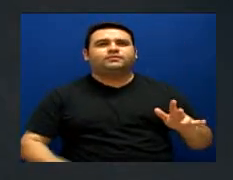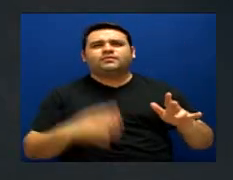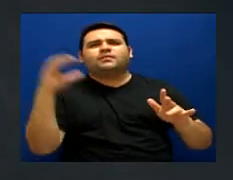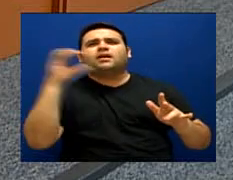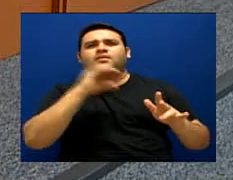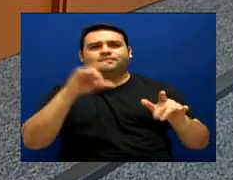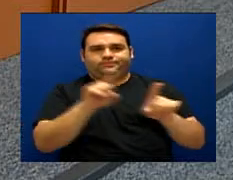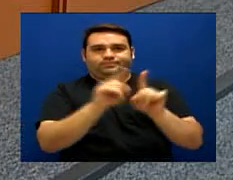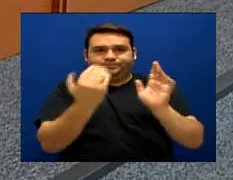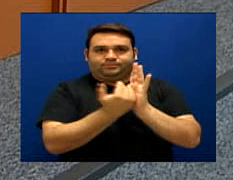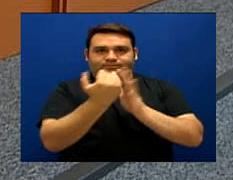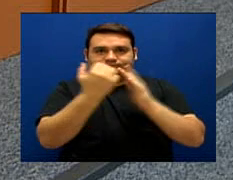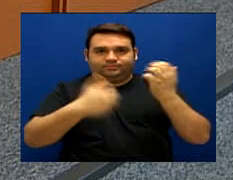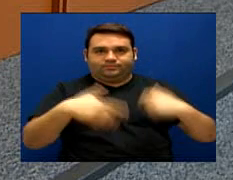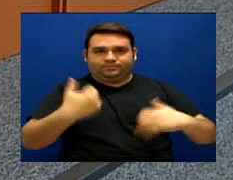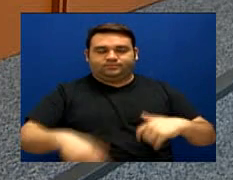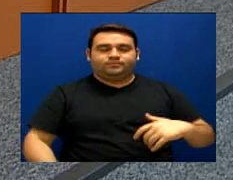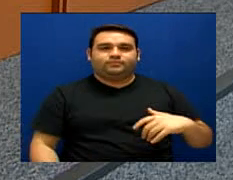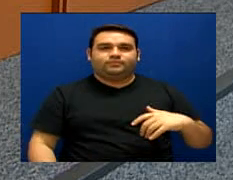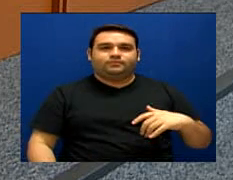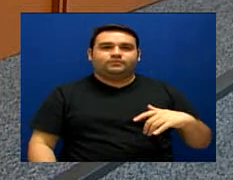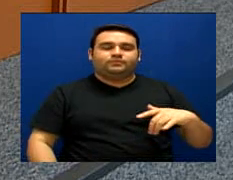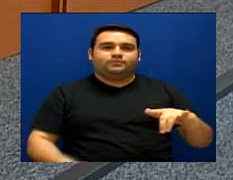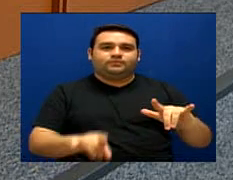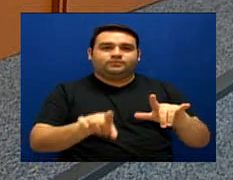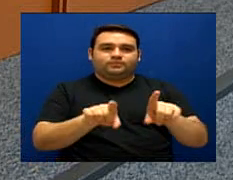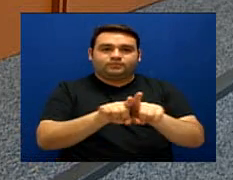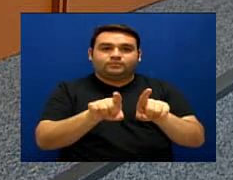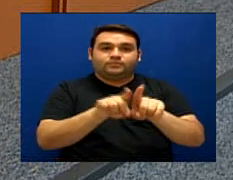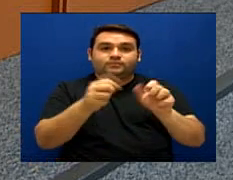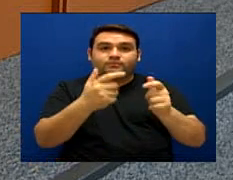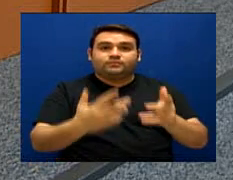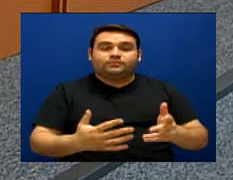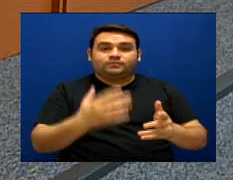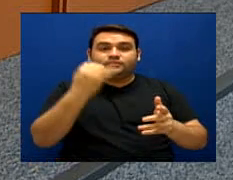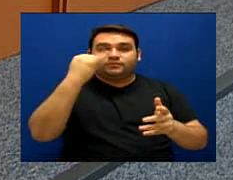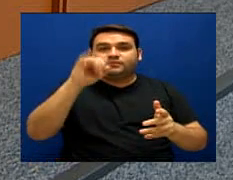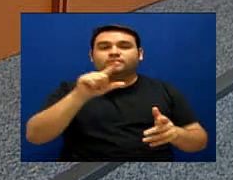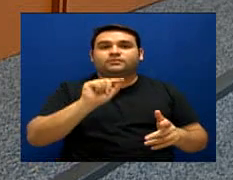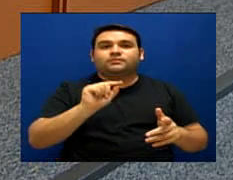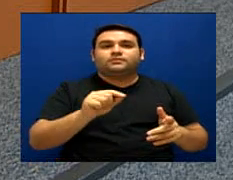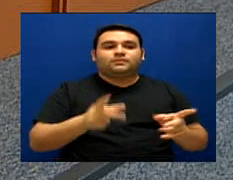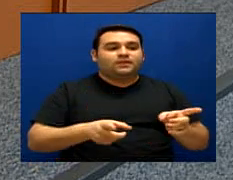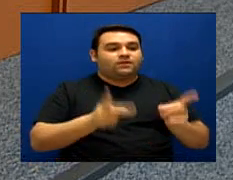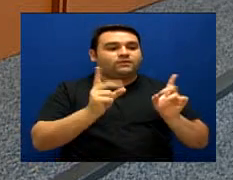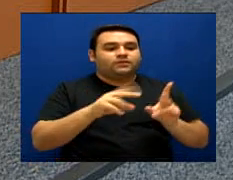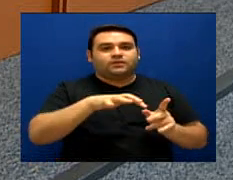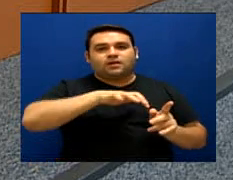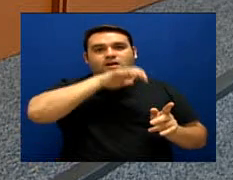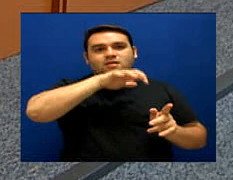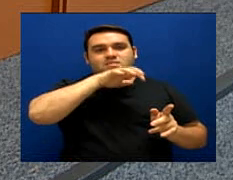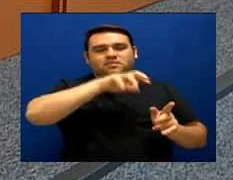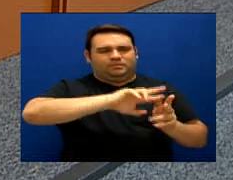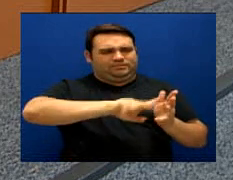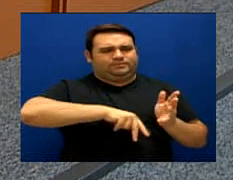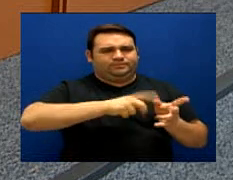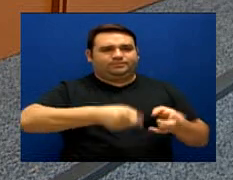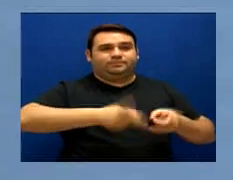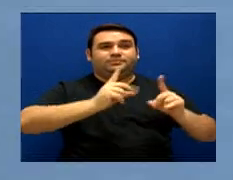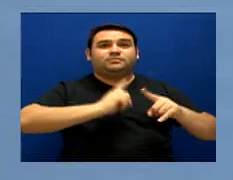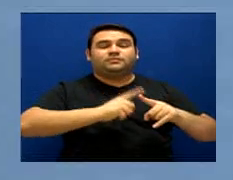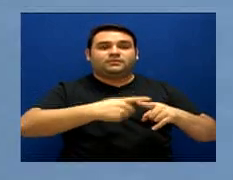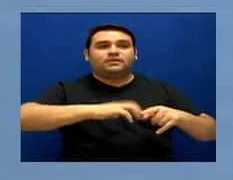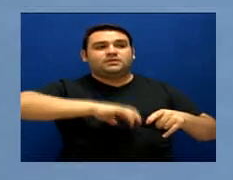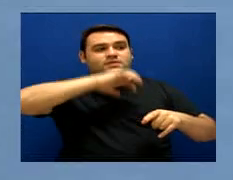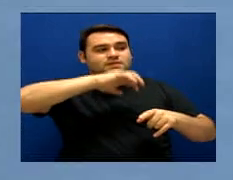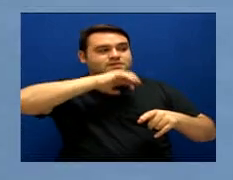só para completar, só para acordar. E inibir também a questão do maldito comércio de animais, né? Porque para cada